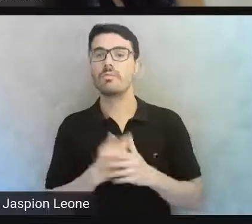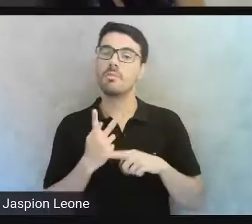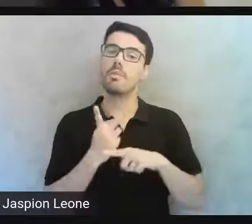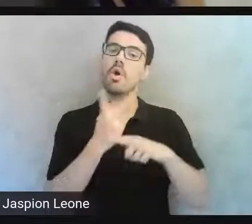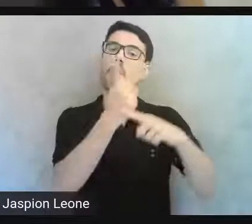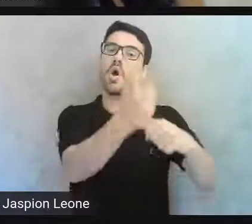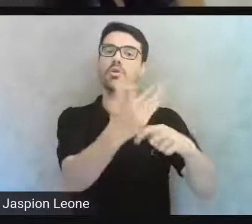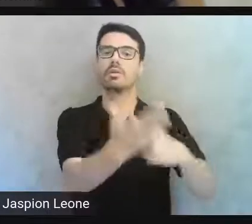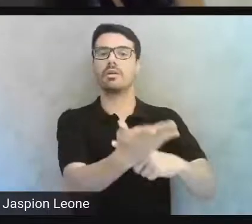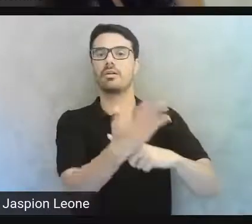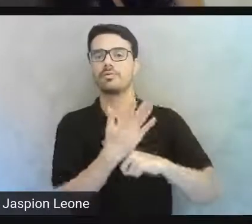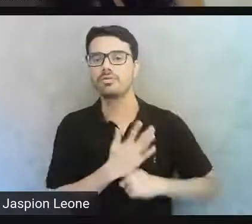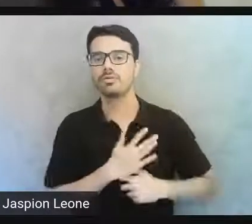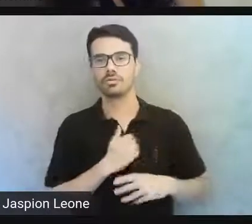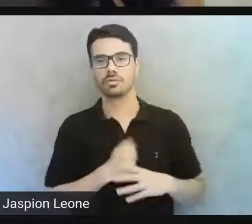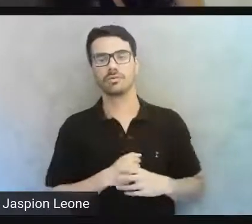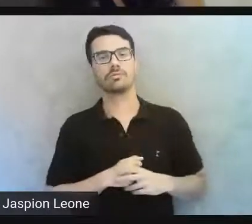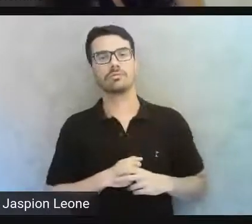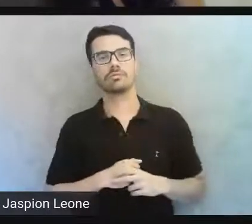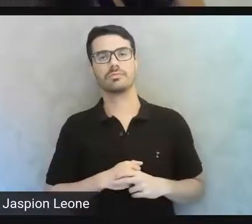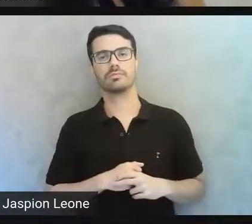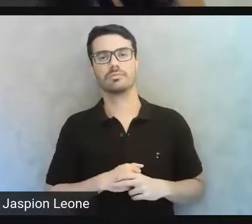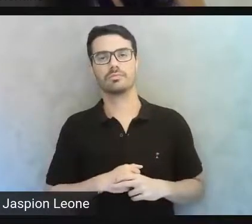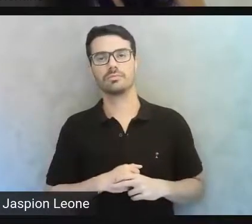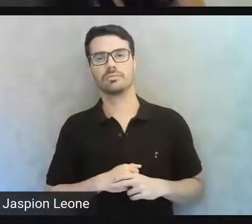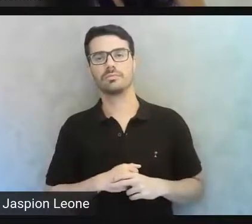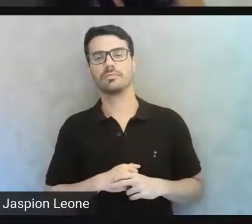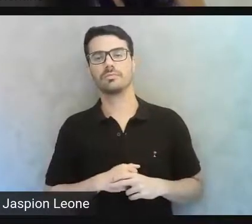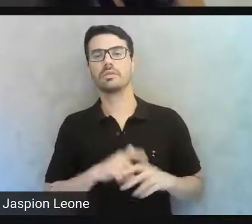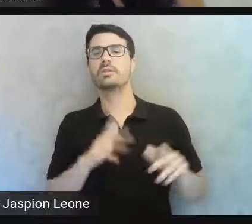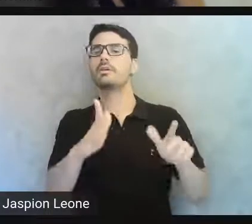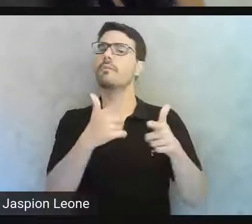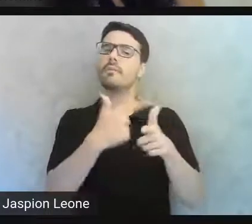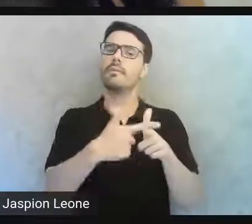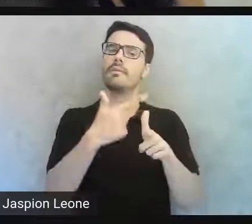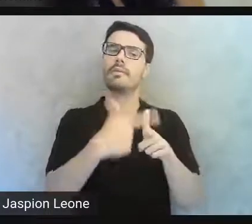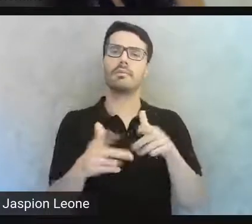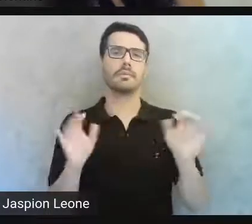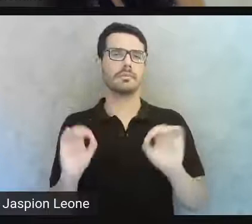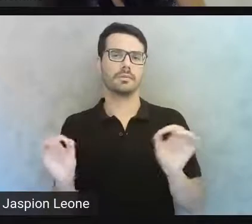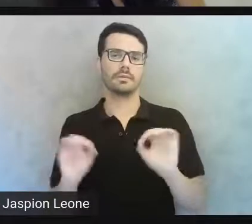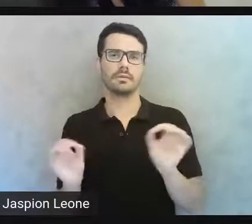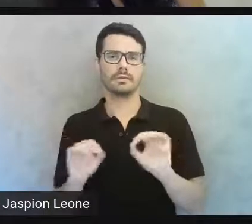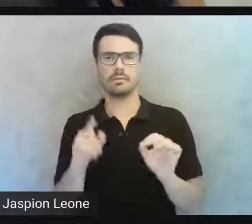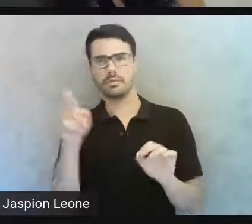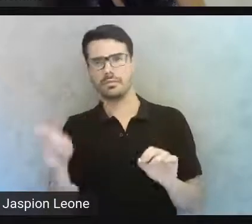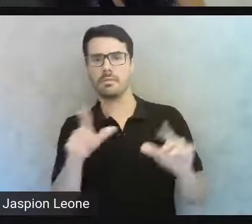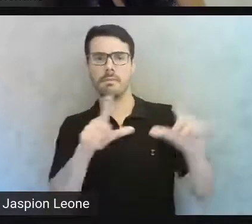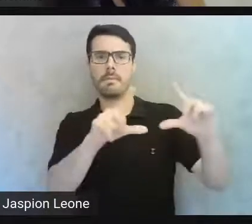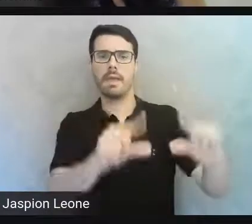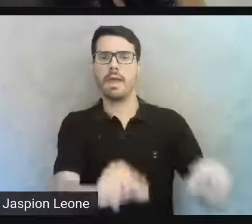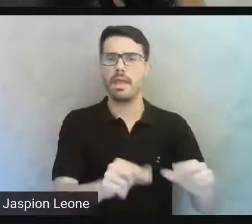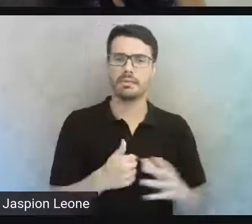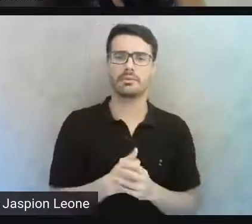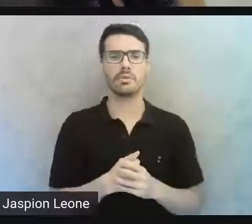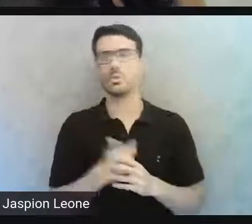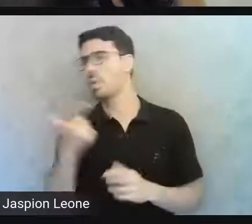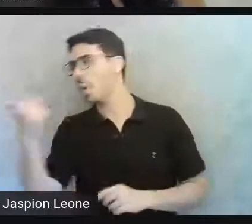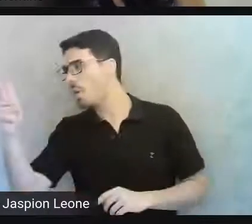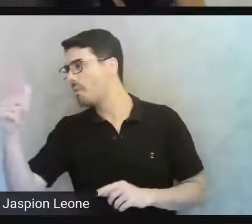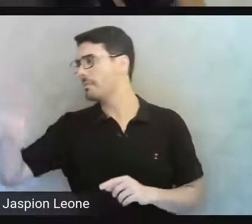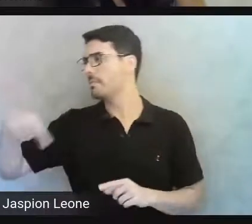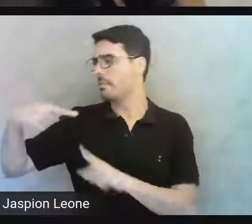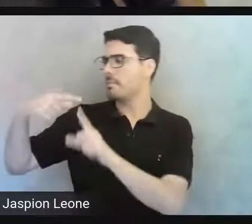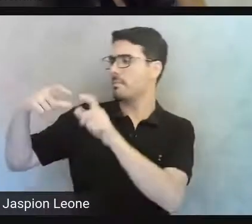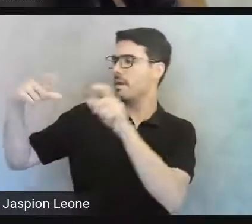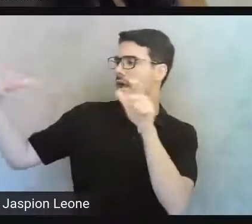ajuda, sabe? Busca ajuda, sabe? Não tem problema nenhum buscar ajuda. Isso não vai dizer que você é menos que ninguém. Pelo contrário,